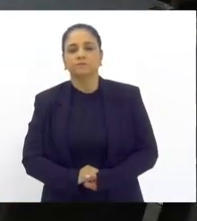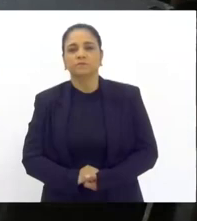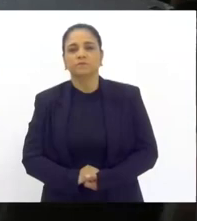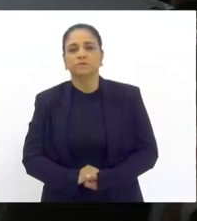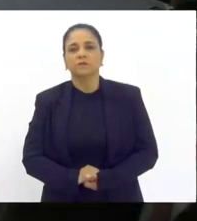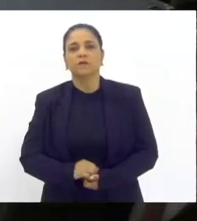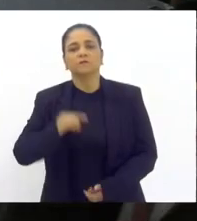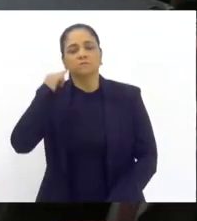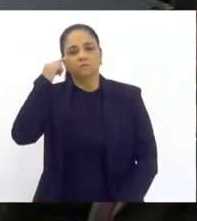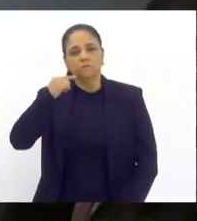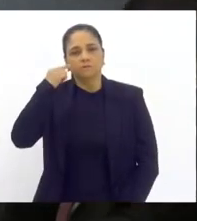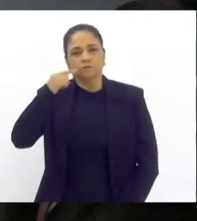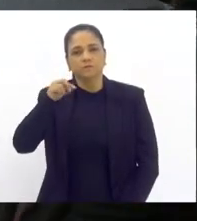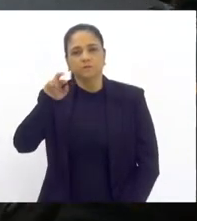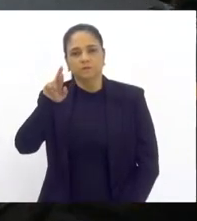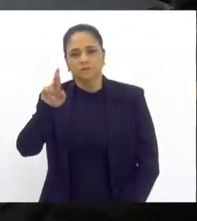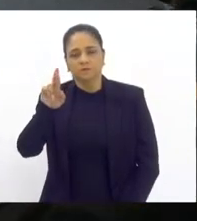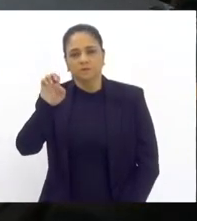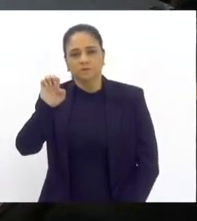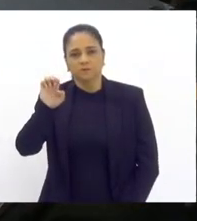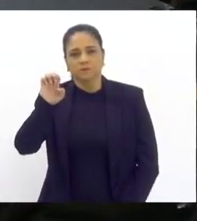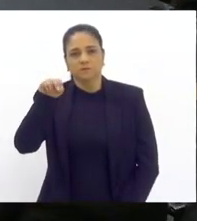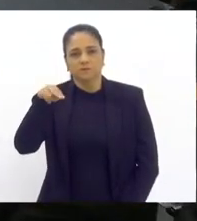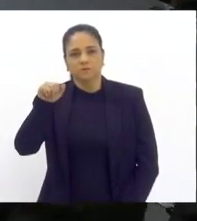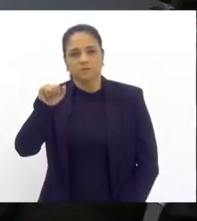Chamo o deputado Renato Miranda.